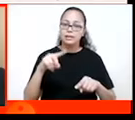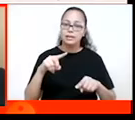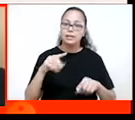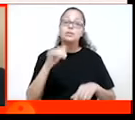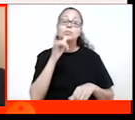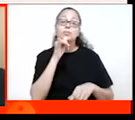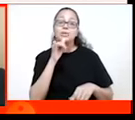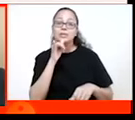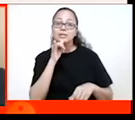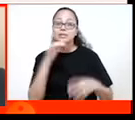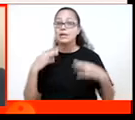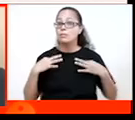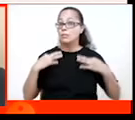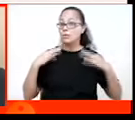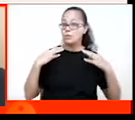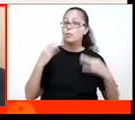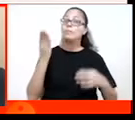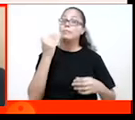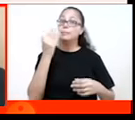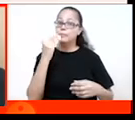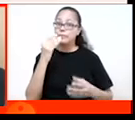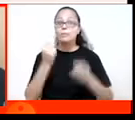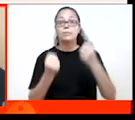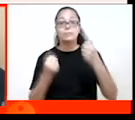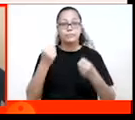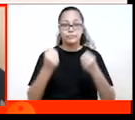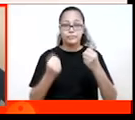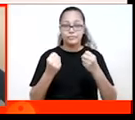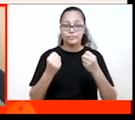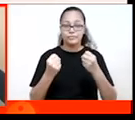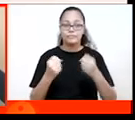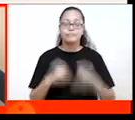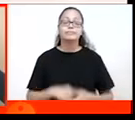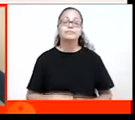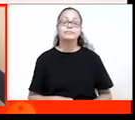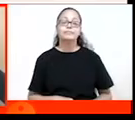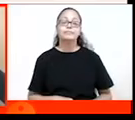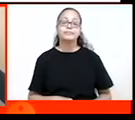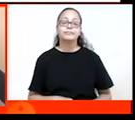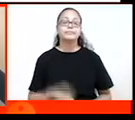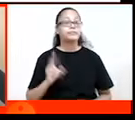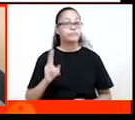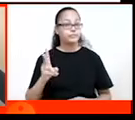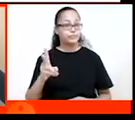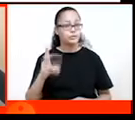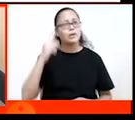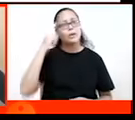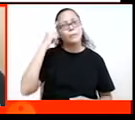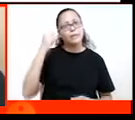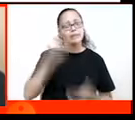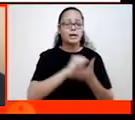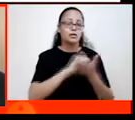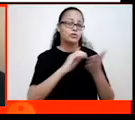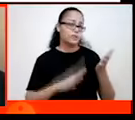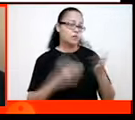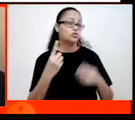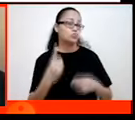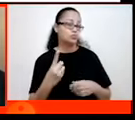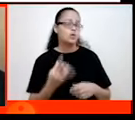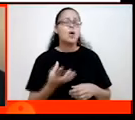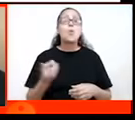os alimentos, vestuários, automóveis, né, que é o produto final que chega até nós consumidores. Continuando, vamos pensar a atividade